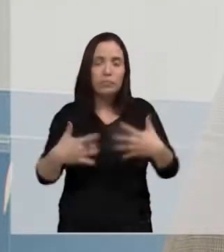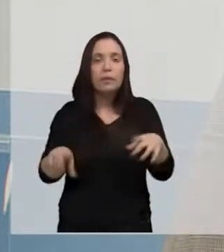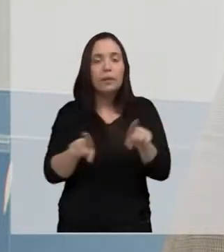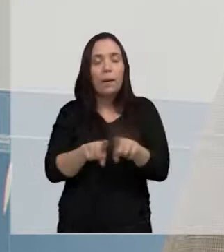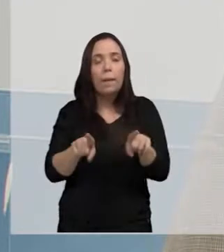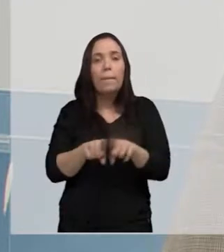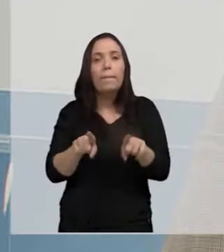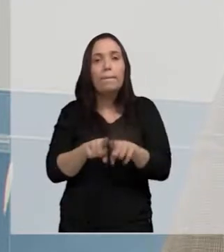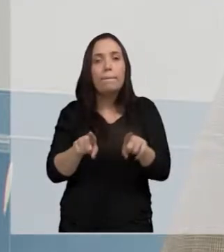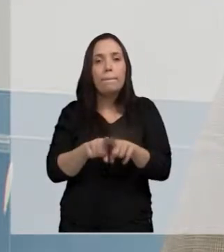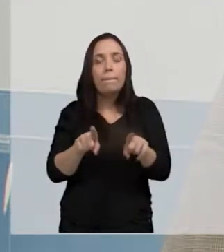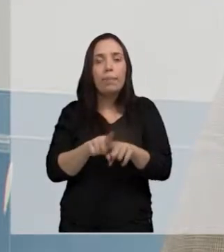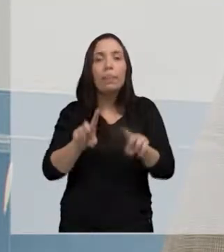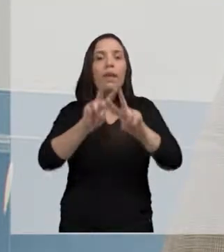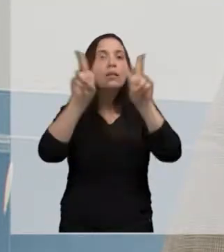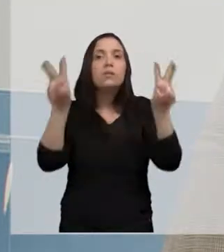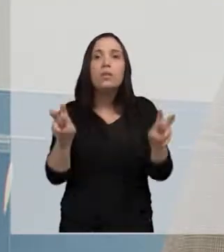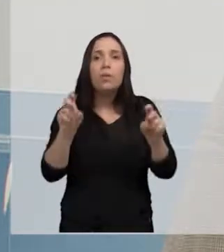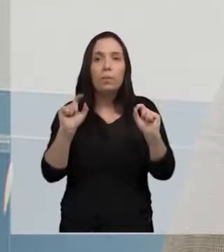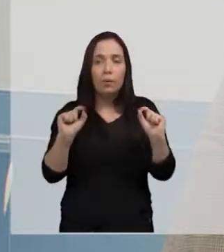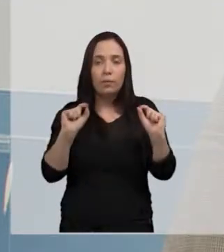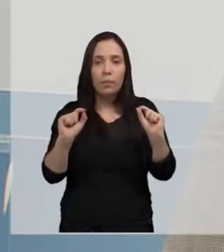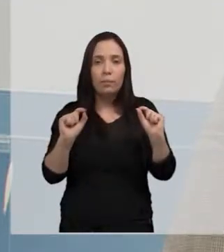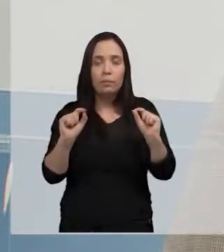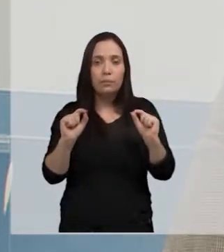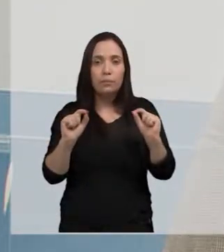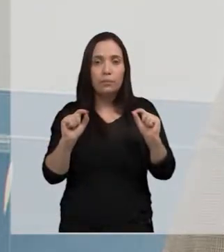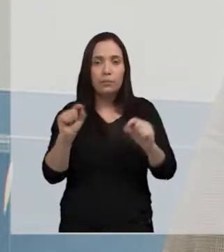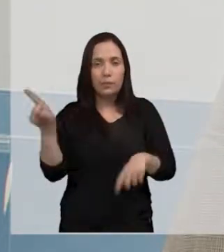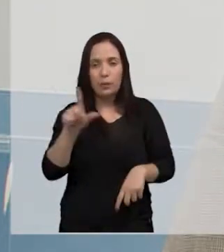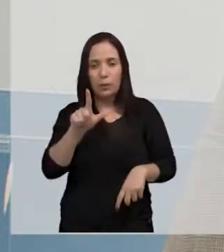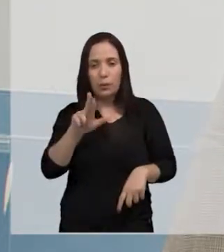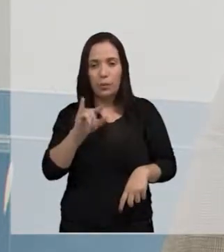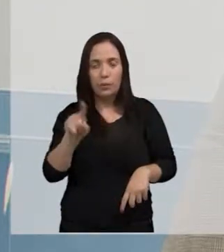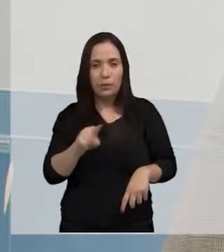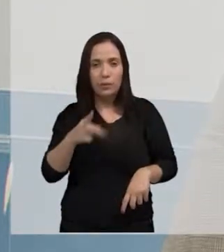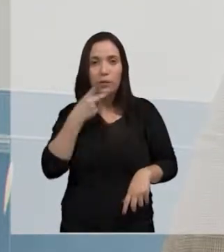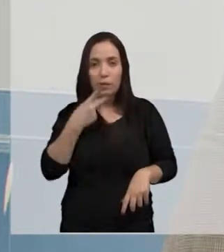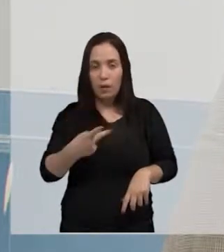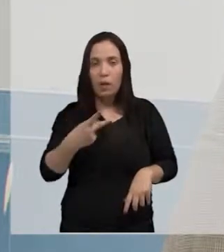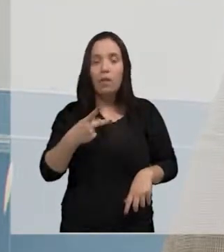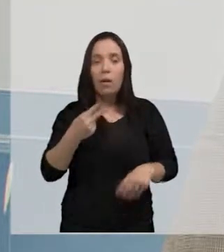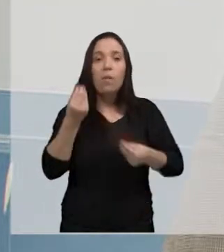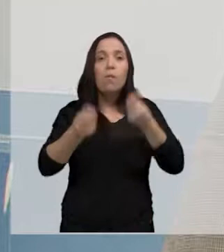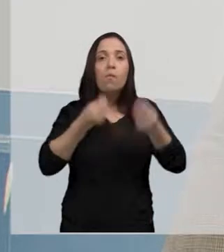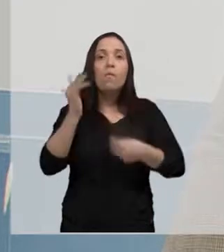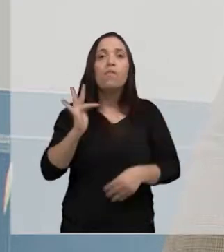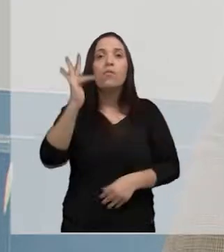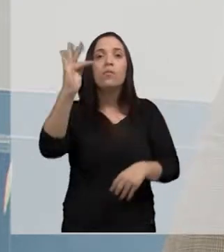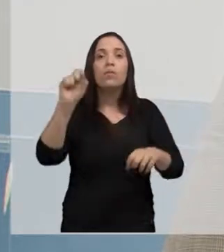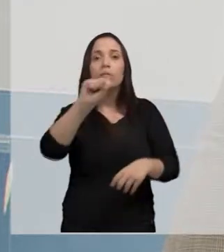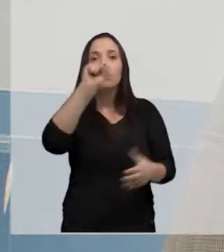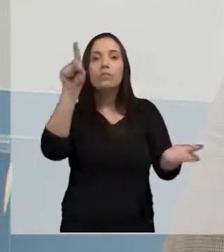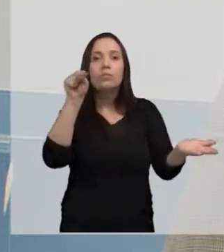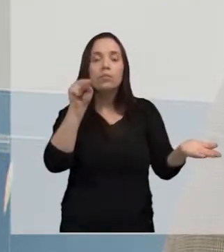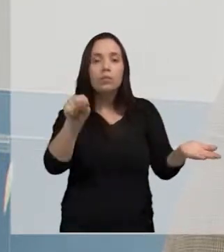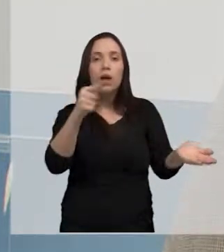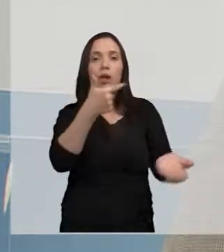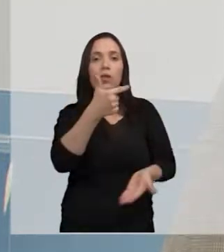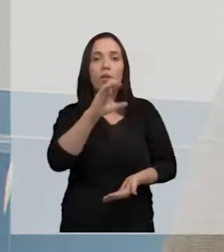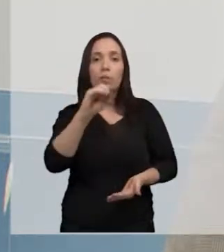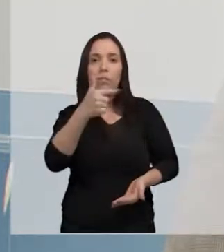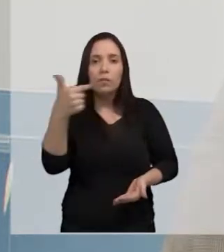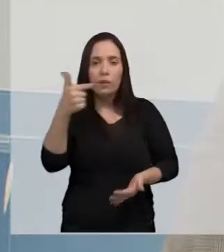falar também sobre essa questão que o Luiz está falando, que é a futurologia para a eleição de 2022, está muito